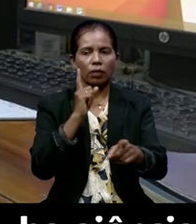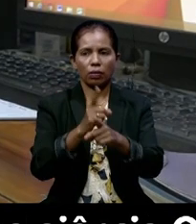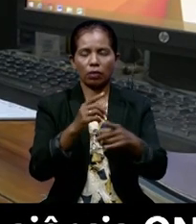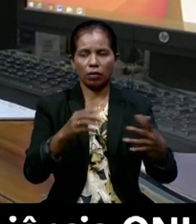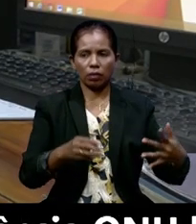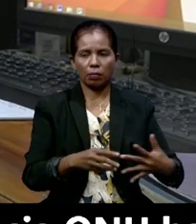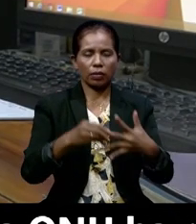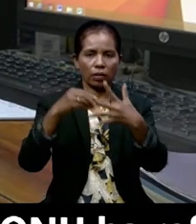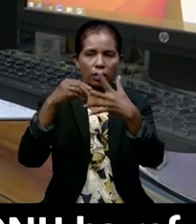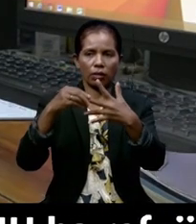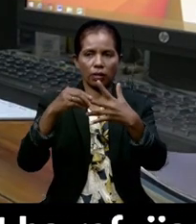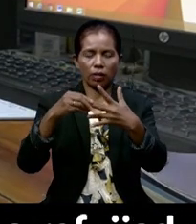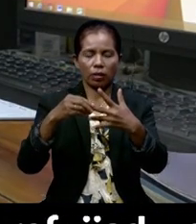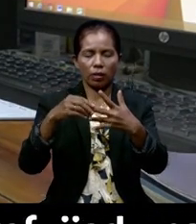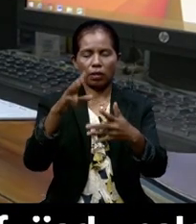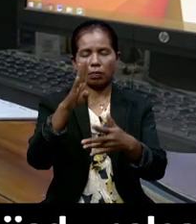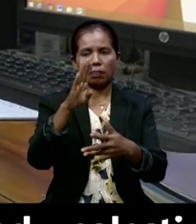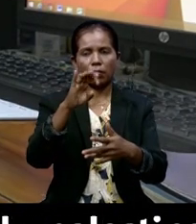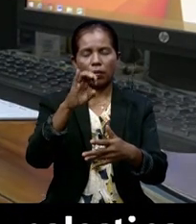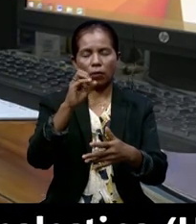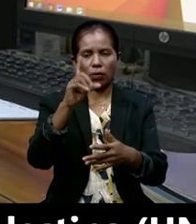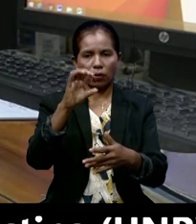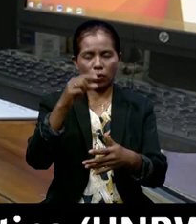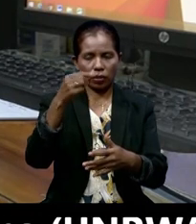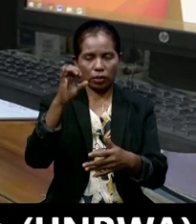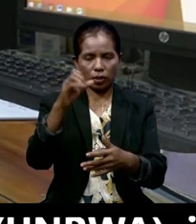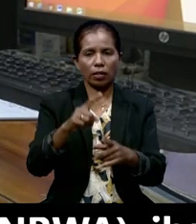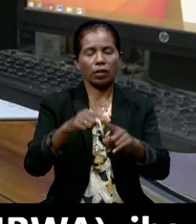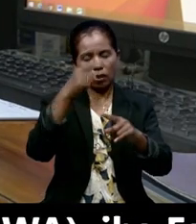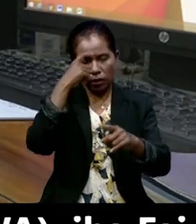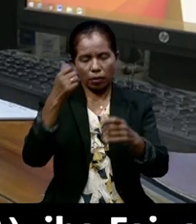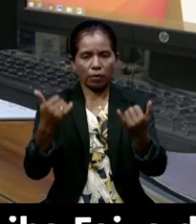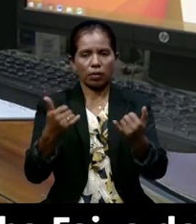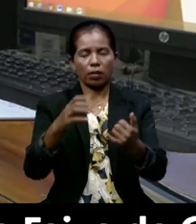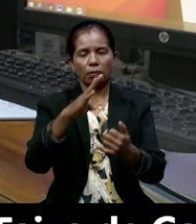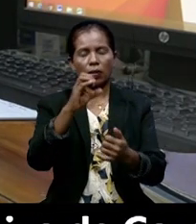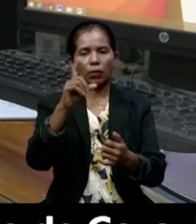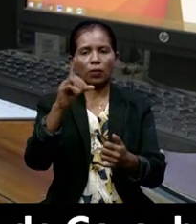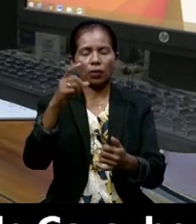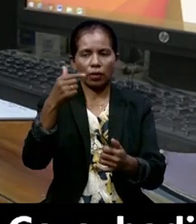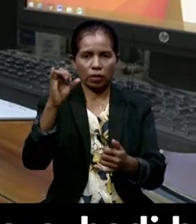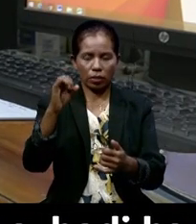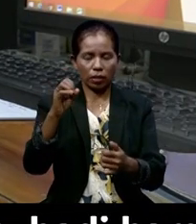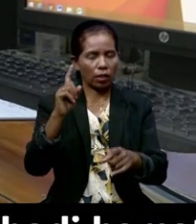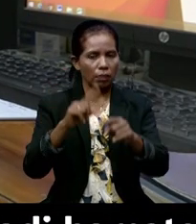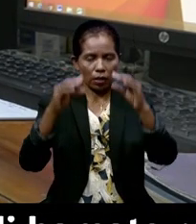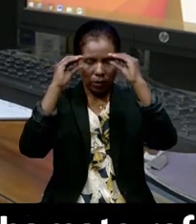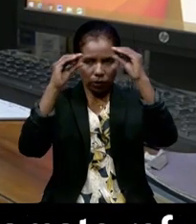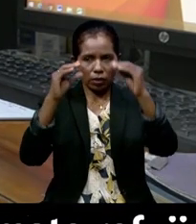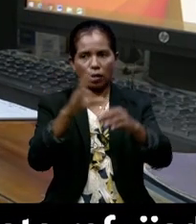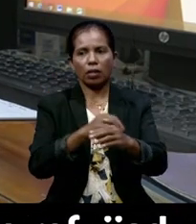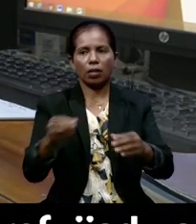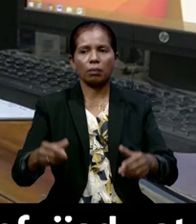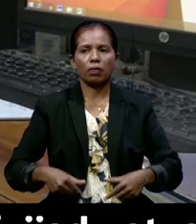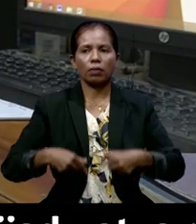spesialidade biologia mai betambi ane biologia barak liu nia level hanurim biologia ami ofre